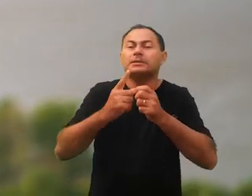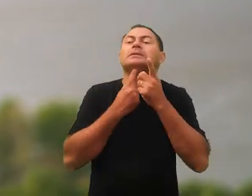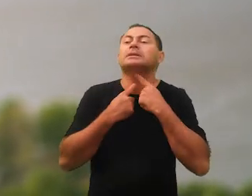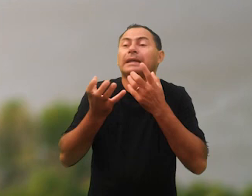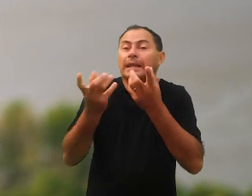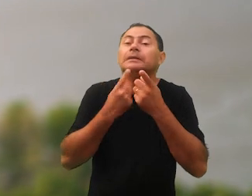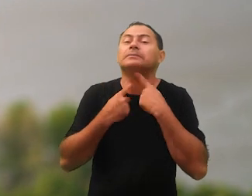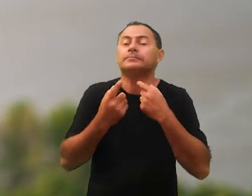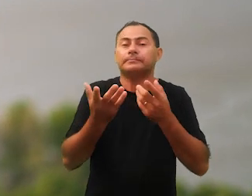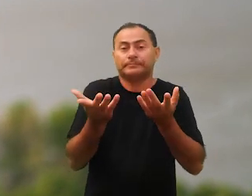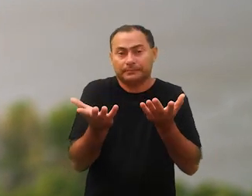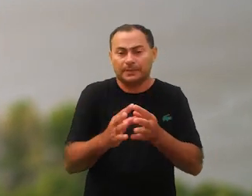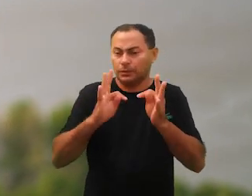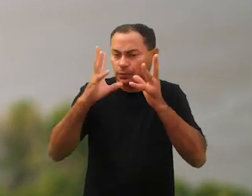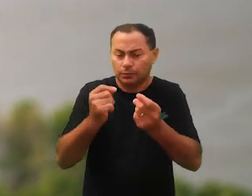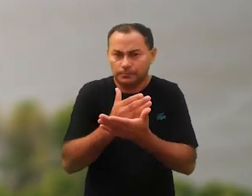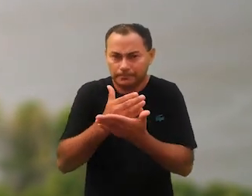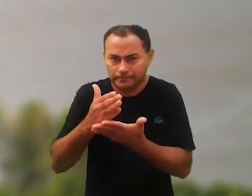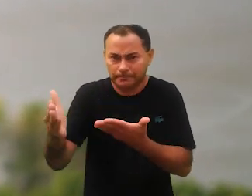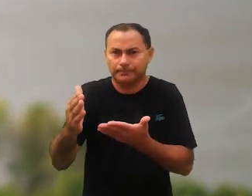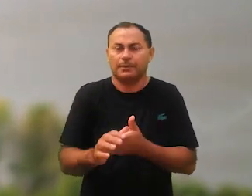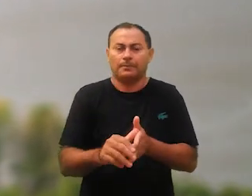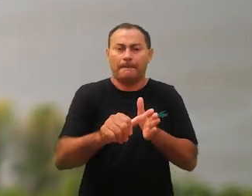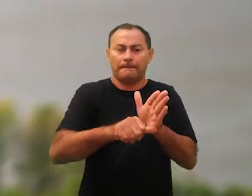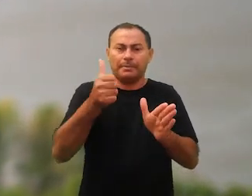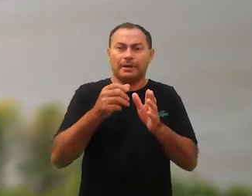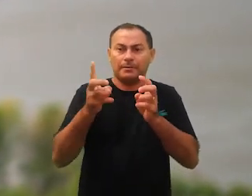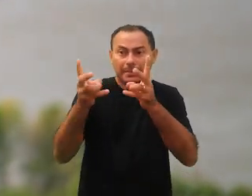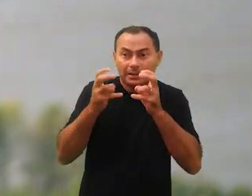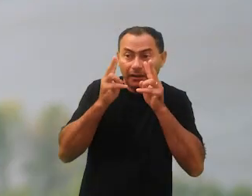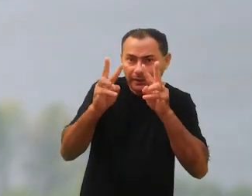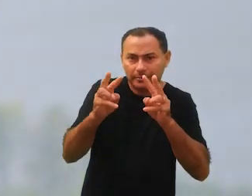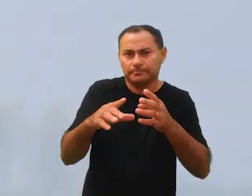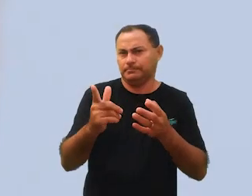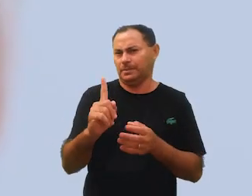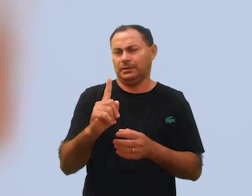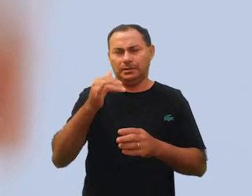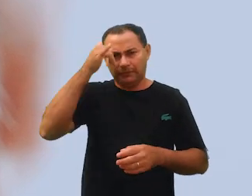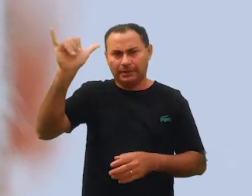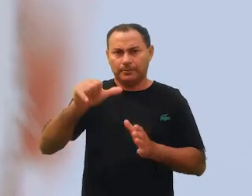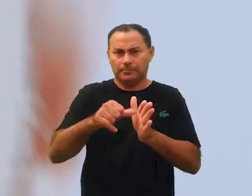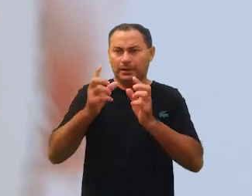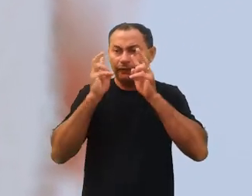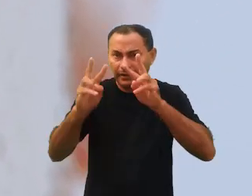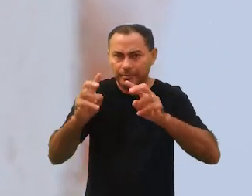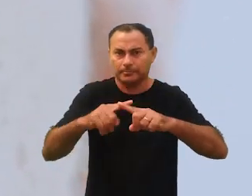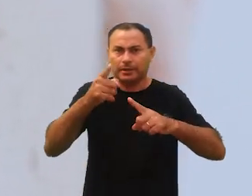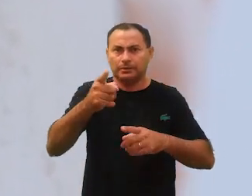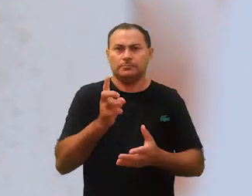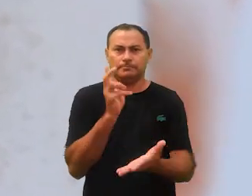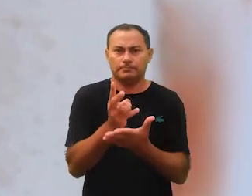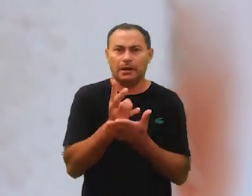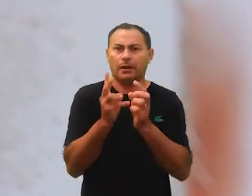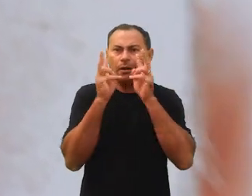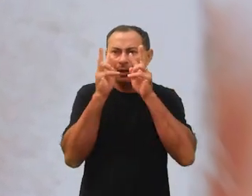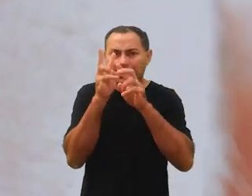passa a desejar. Então, tudo começa com o primeiro olhar. Bom, não dá para evitar o primeiro olhar, mas se